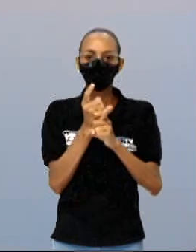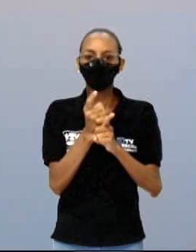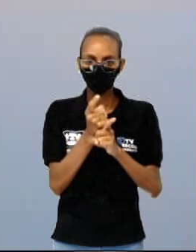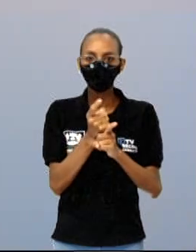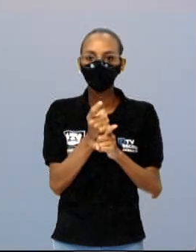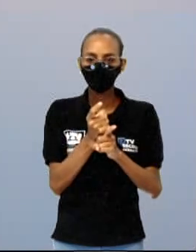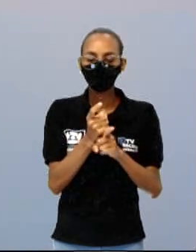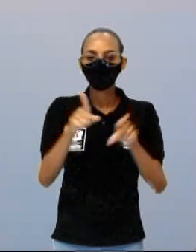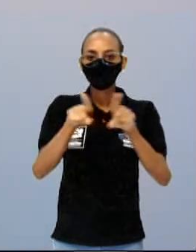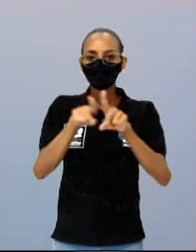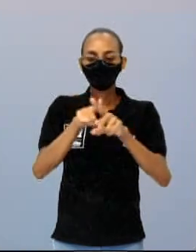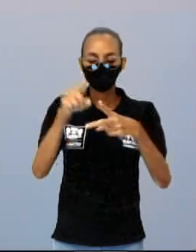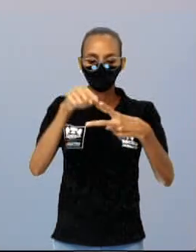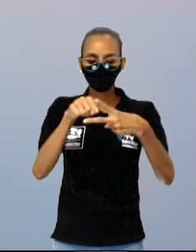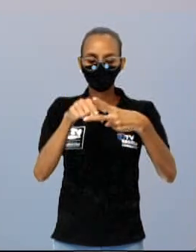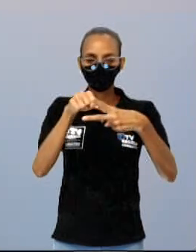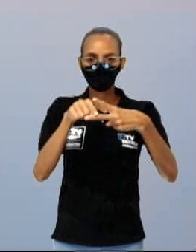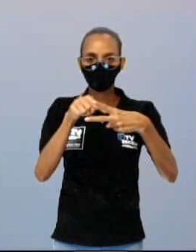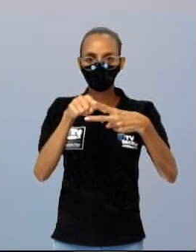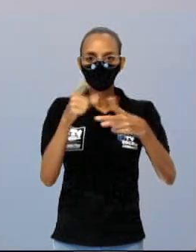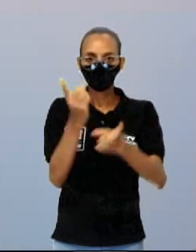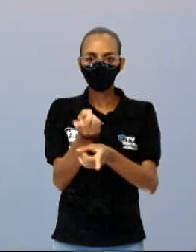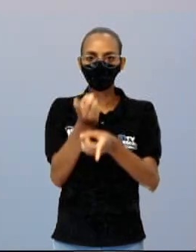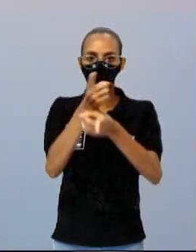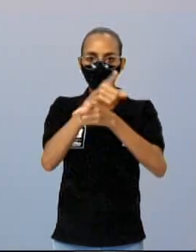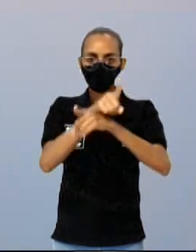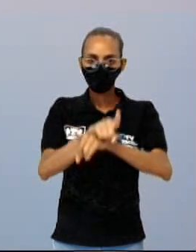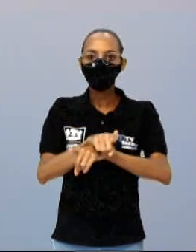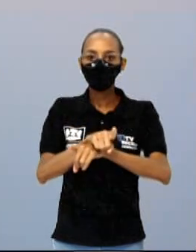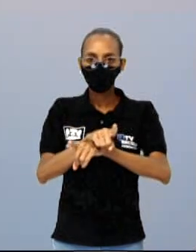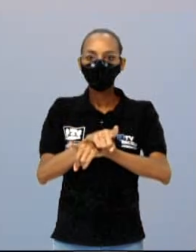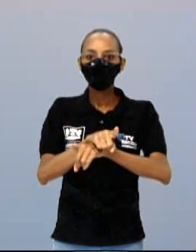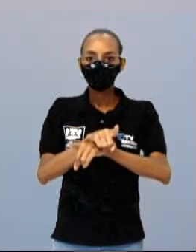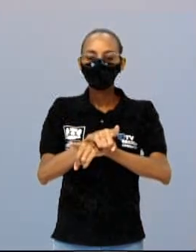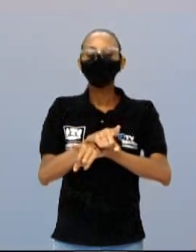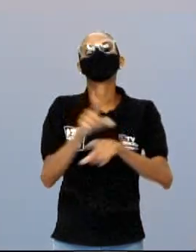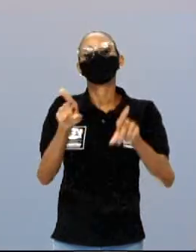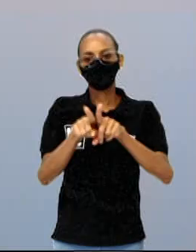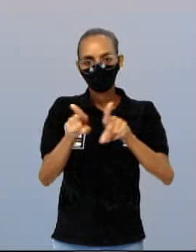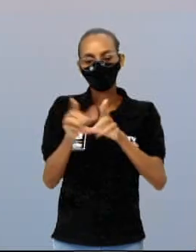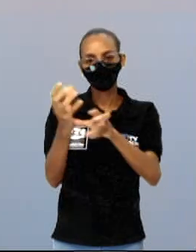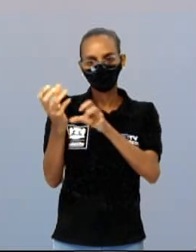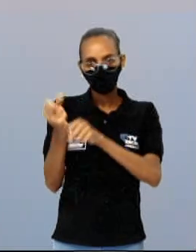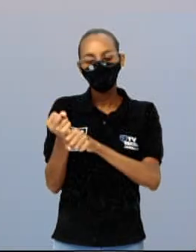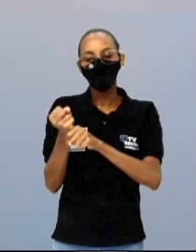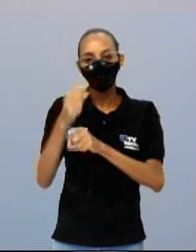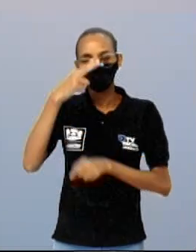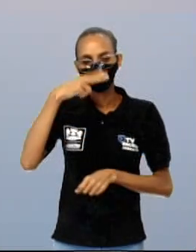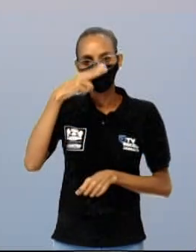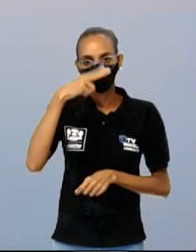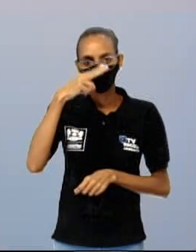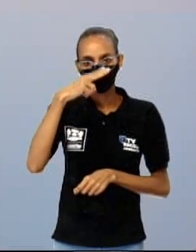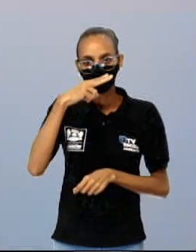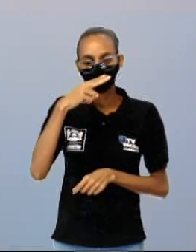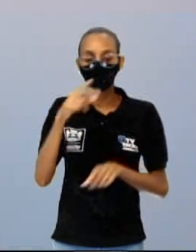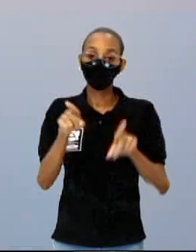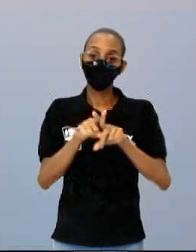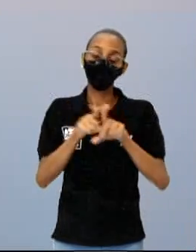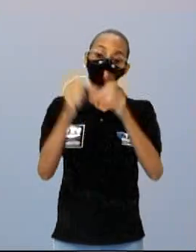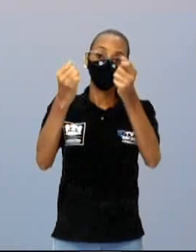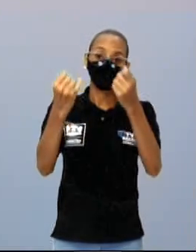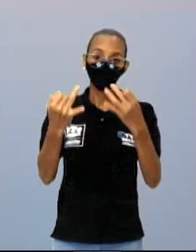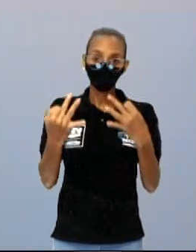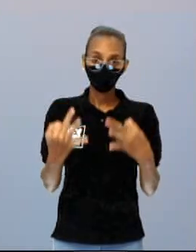os ângulos opostos pelo vértice, eles são congruentes. Falamos, na sequência, sobre os